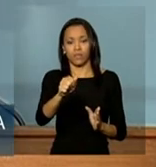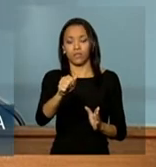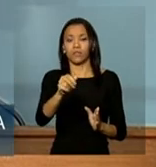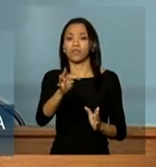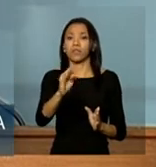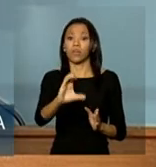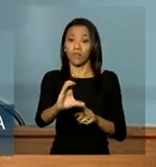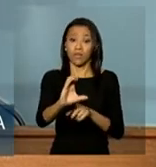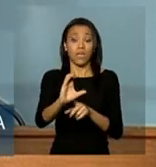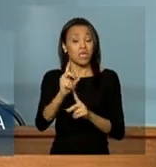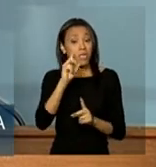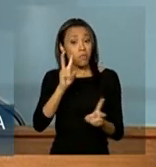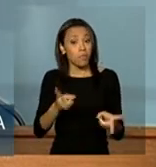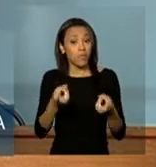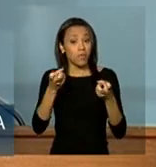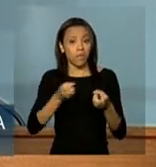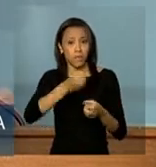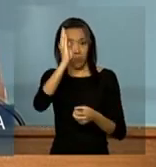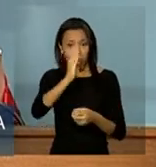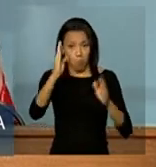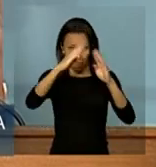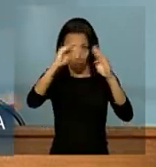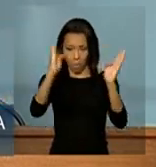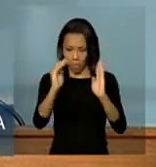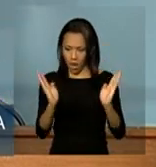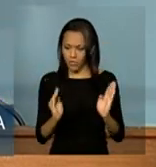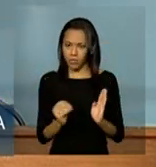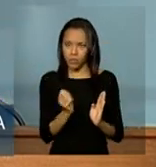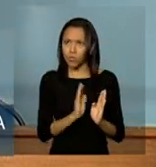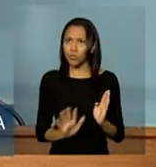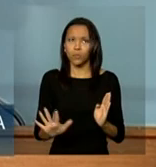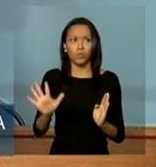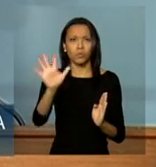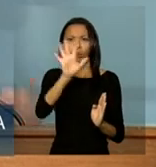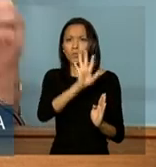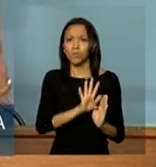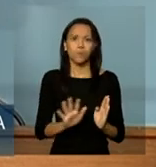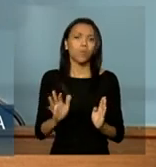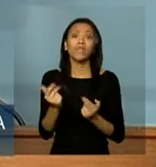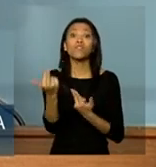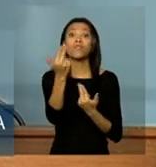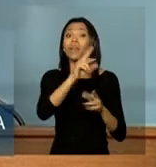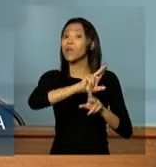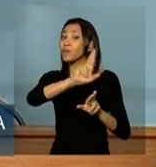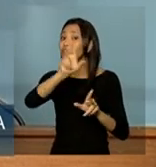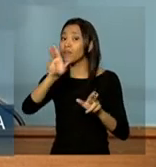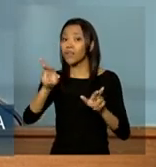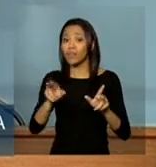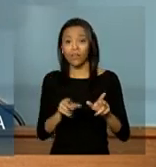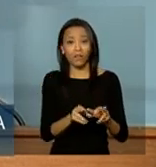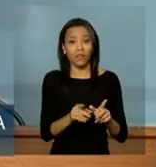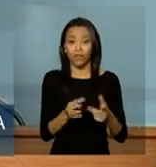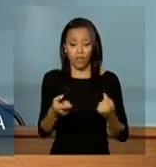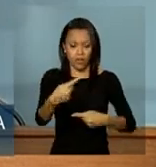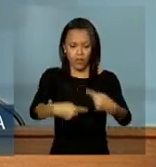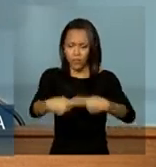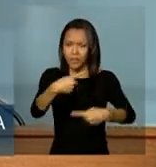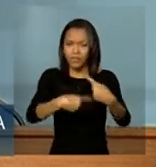que o Brasil é diferenciado, diversificado e que não é possível ter uma política que não seja